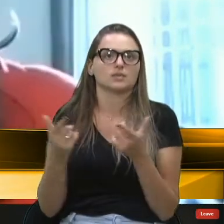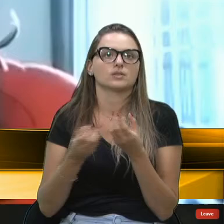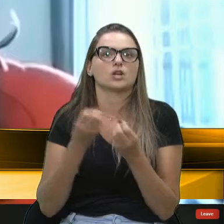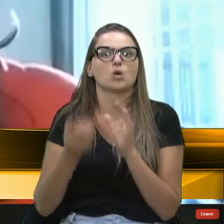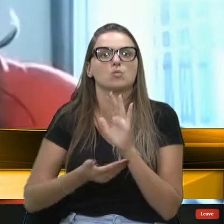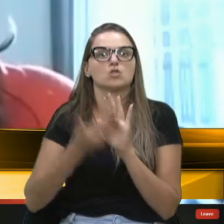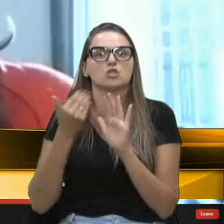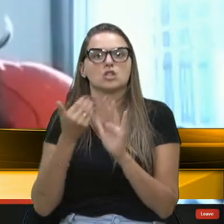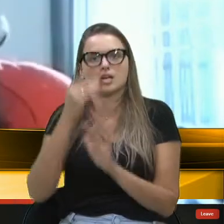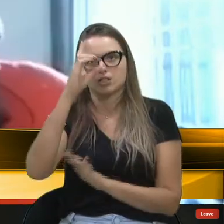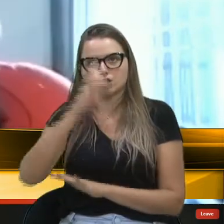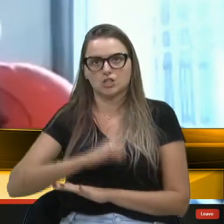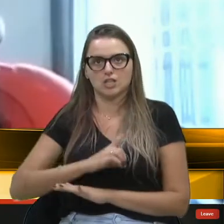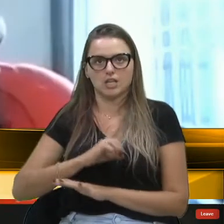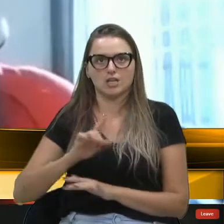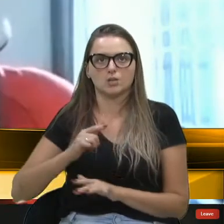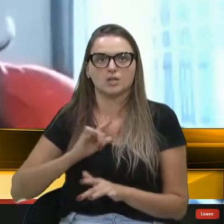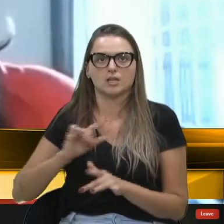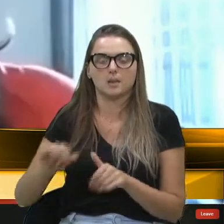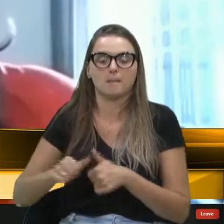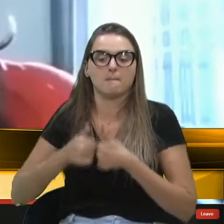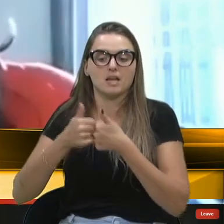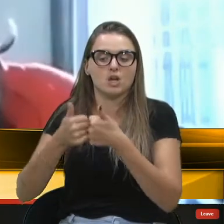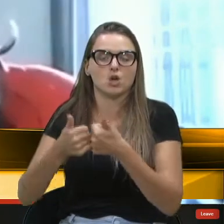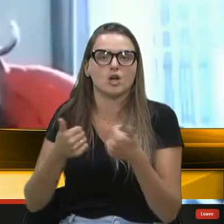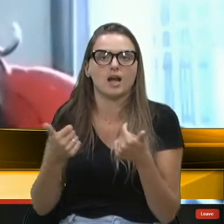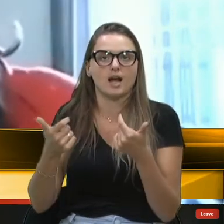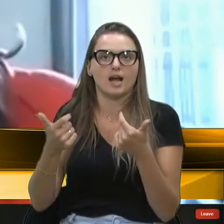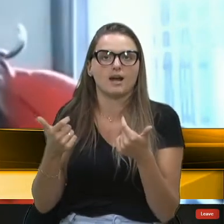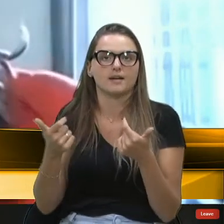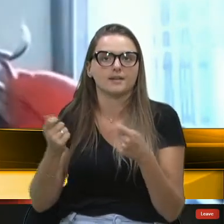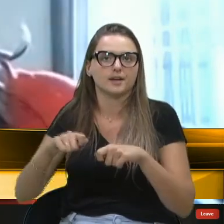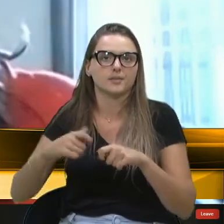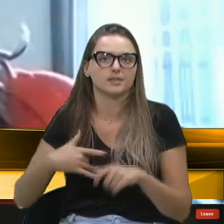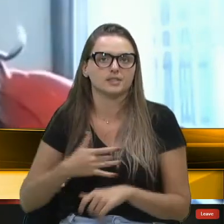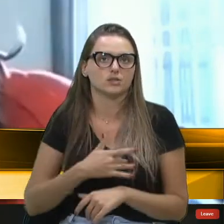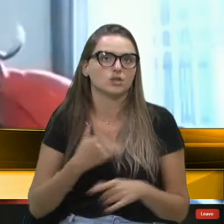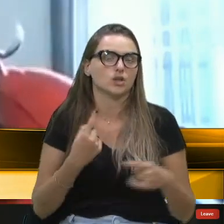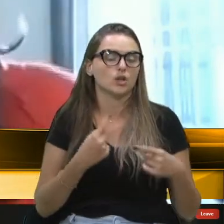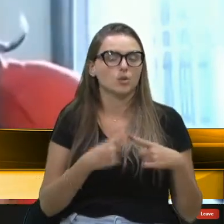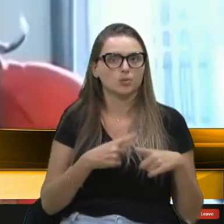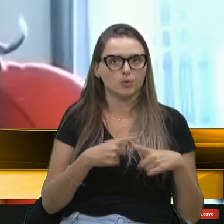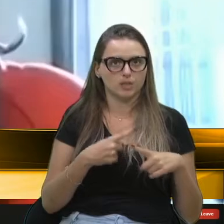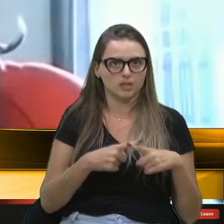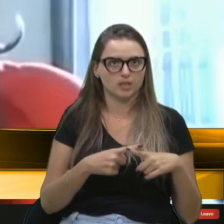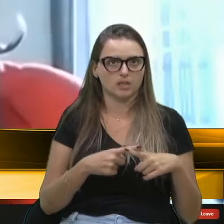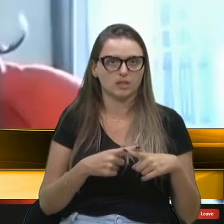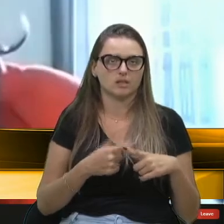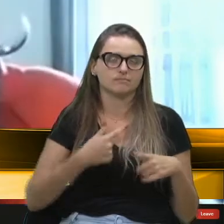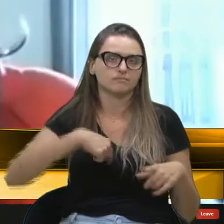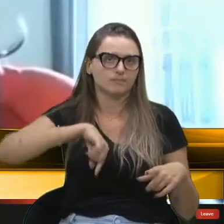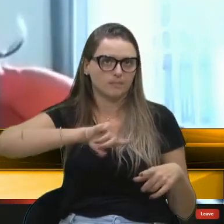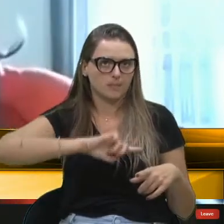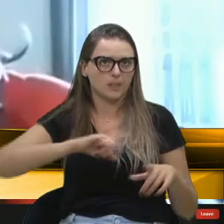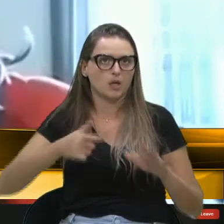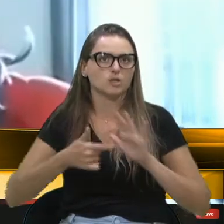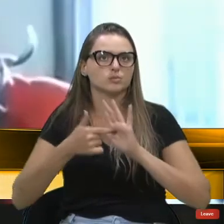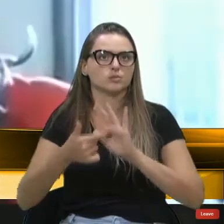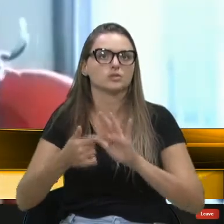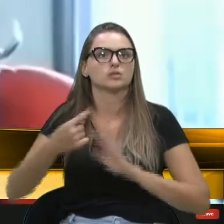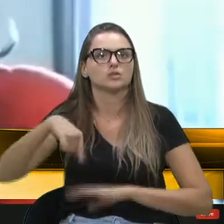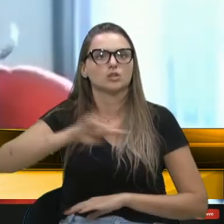delas de buscar melhores condições de saúde, né? Porque a gente sabe que em busca de... tanto que a gente trouxe, a gente